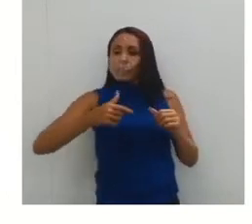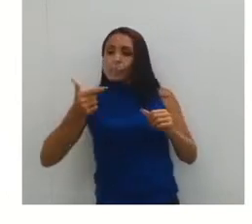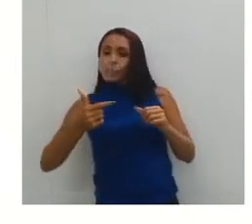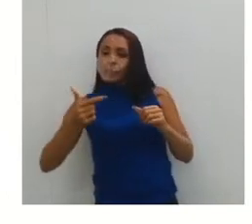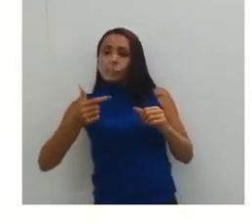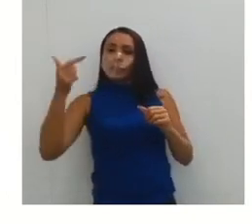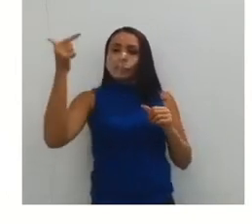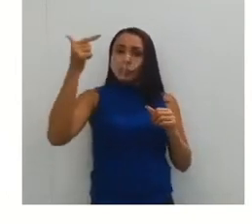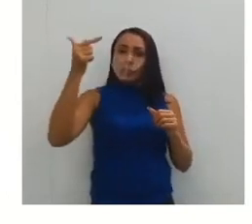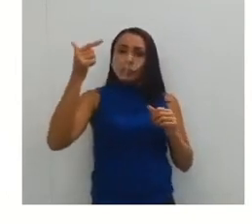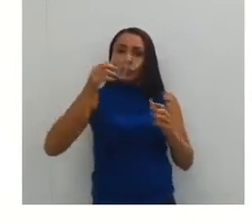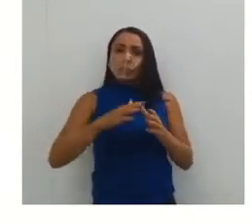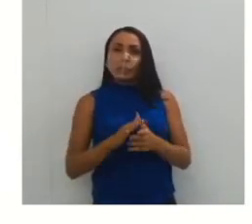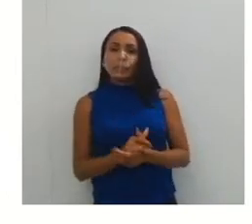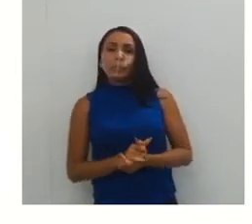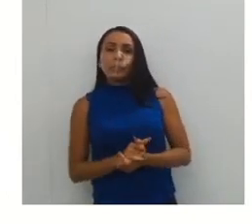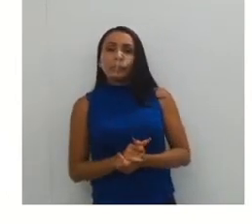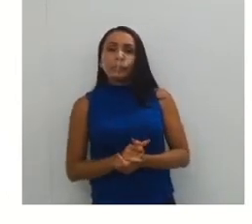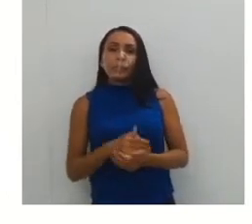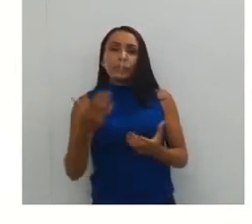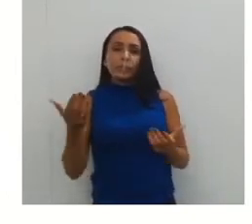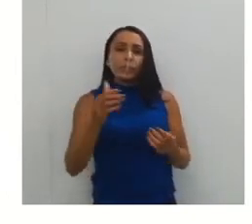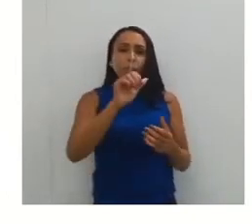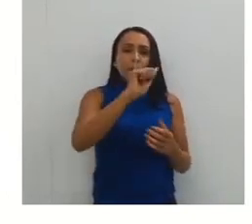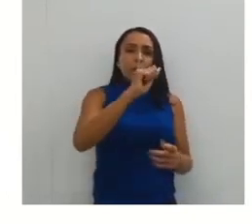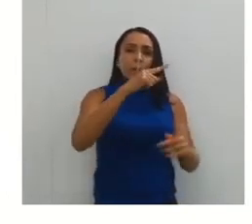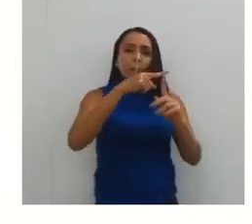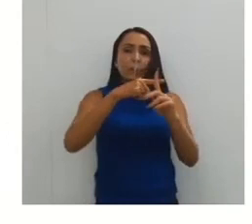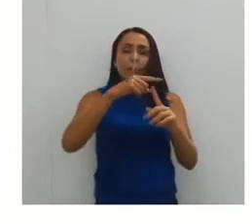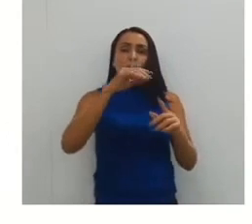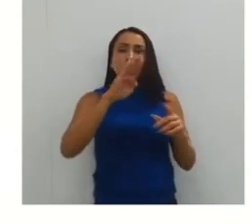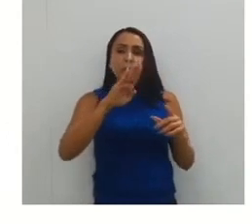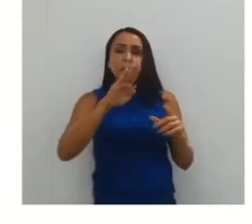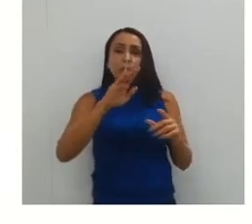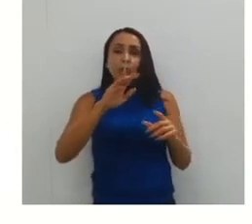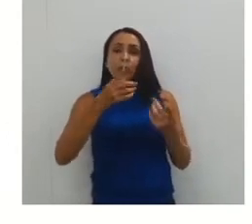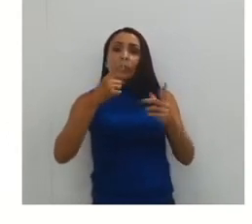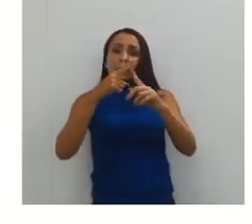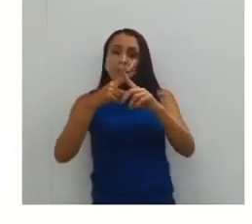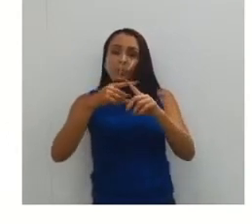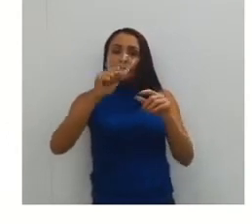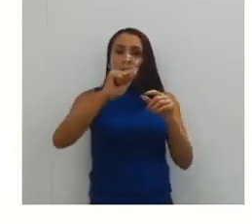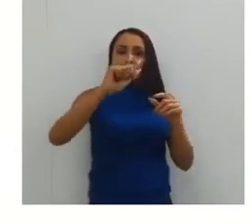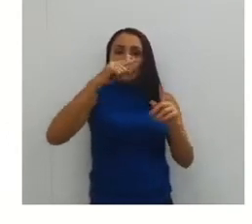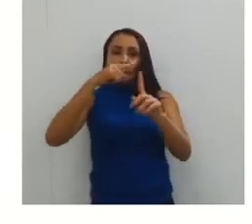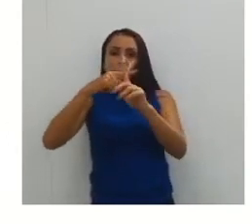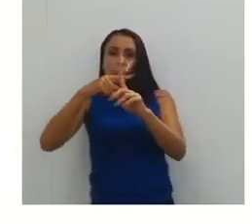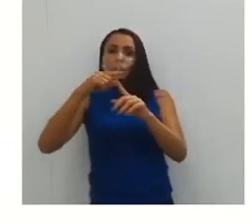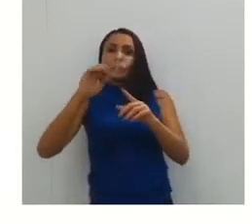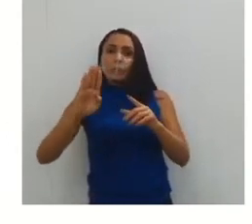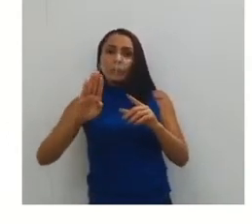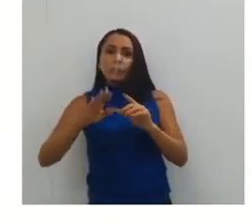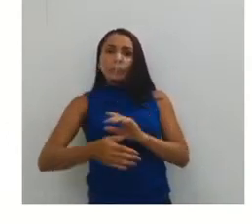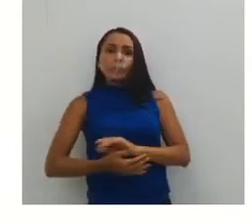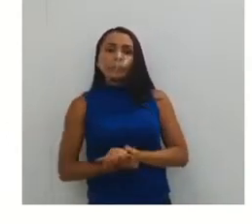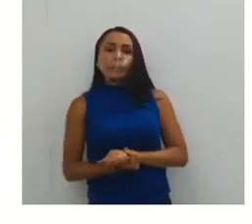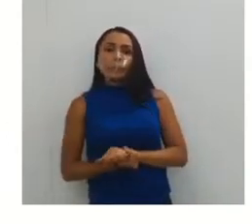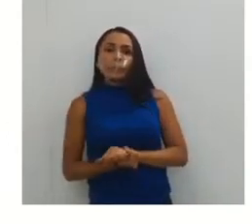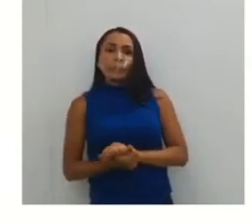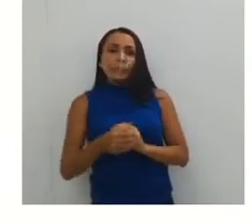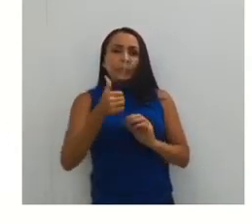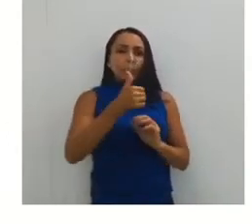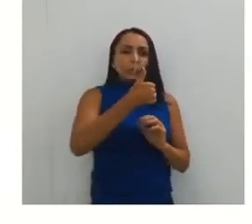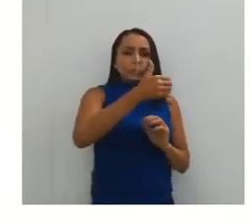da soma pela diferença. A mais B vezes A mais B, que vai ficar mesmo esqueminha, ó,